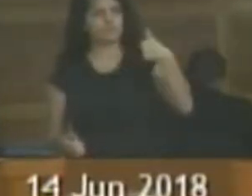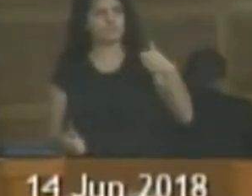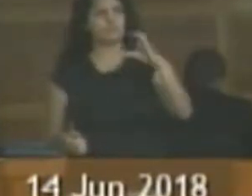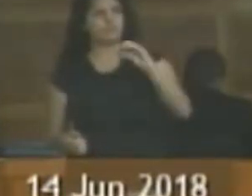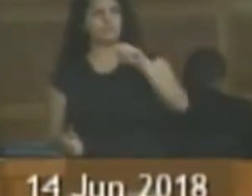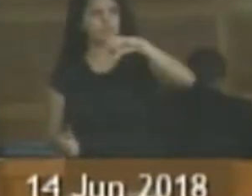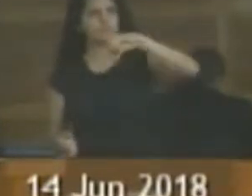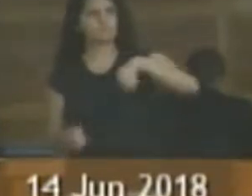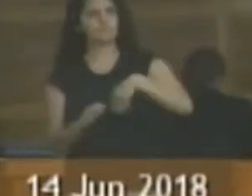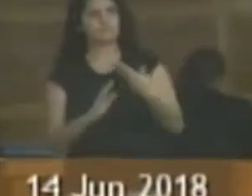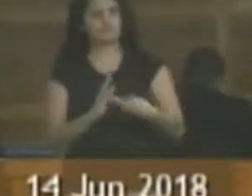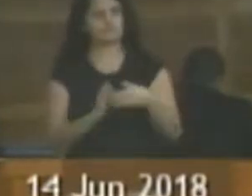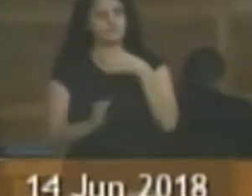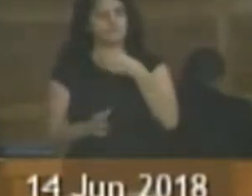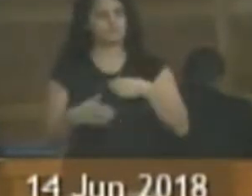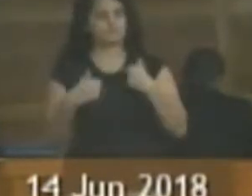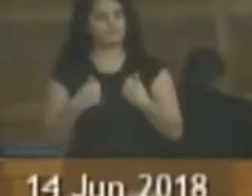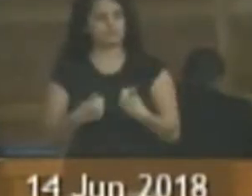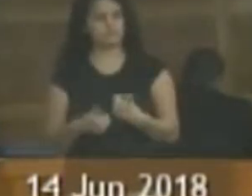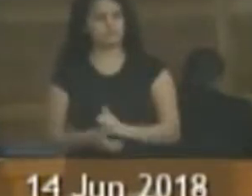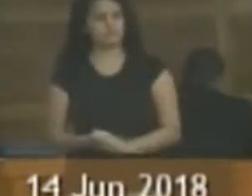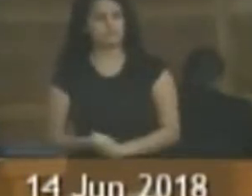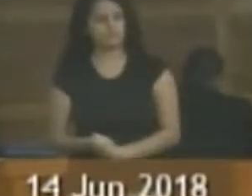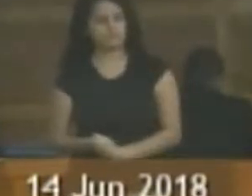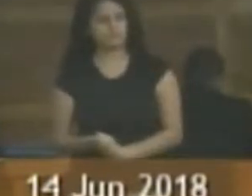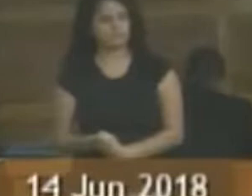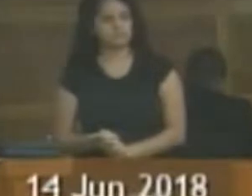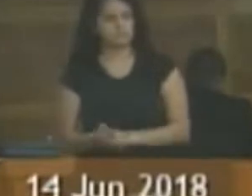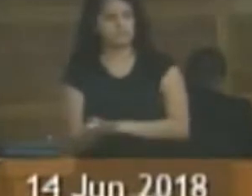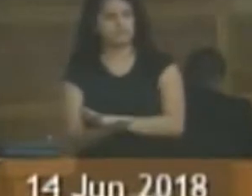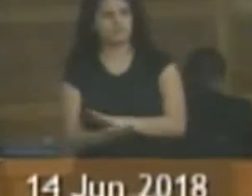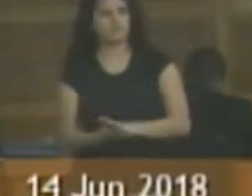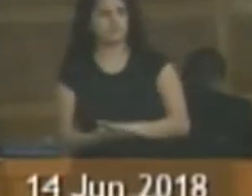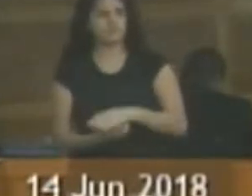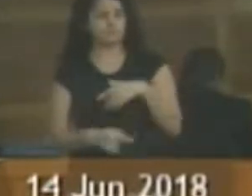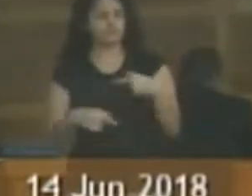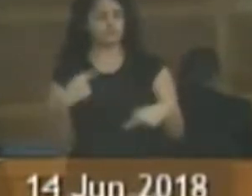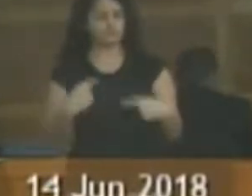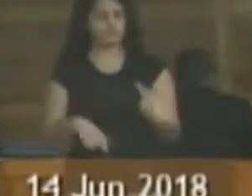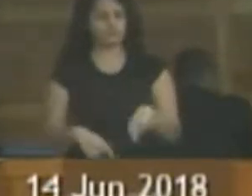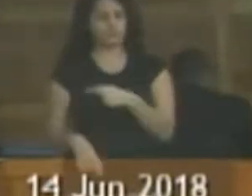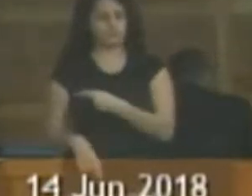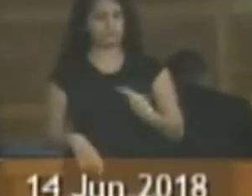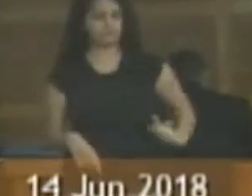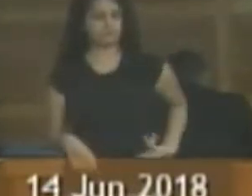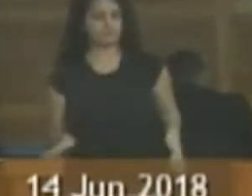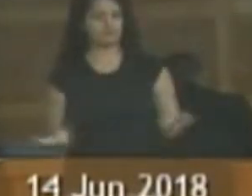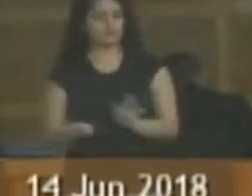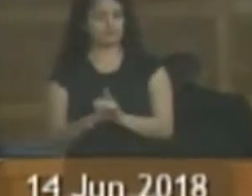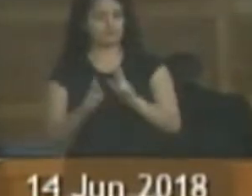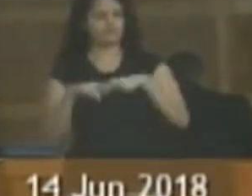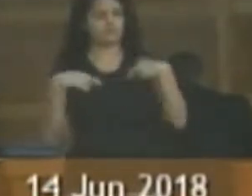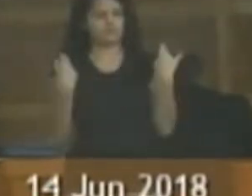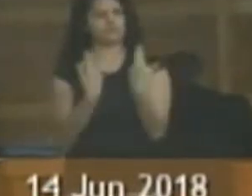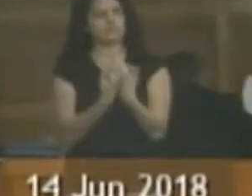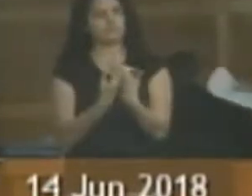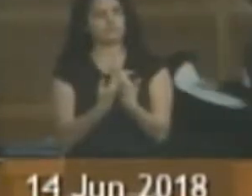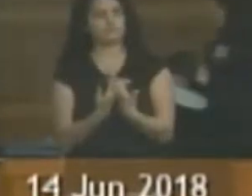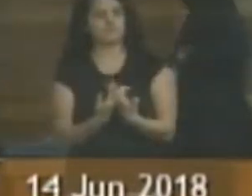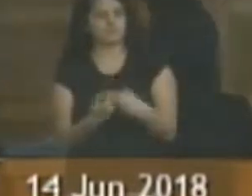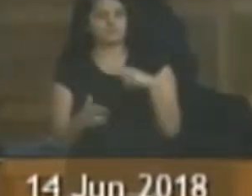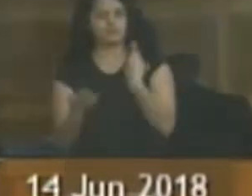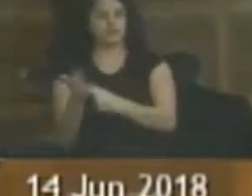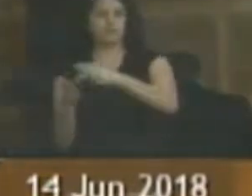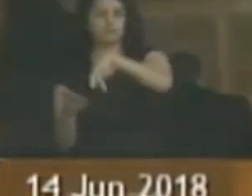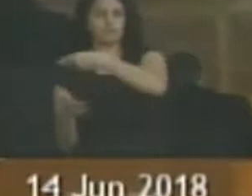tendo sido aprovada por unanimidade de voto. Nada mais havendo a tratar. O senhor presidente deu por encerrada a presente sessão,